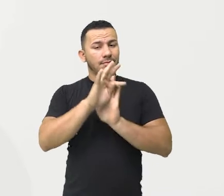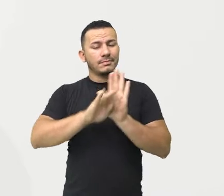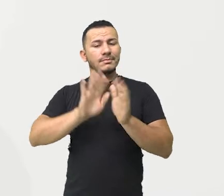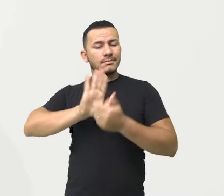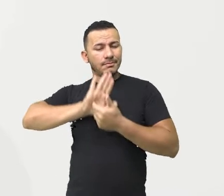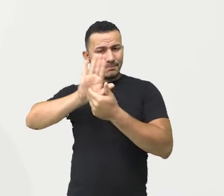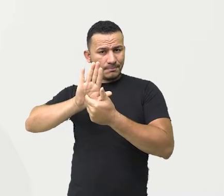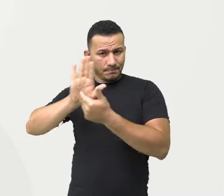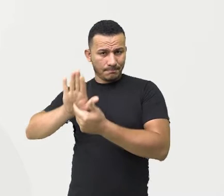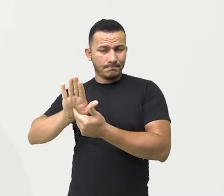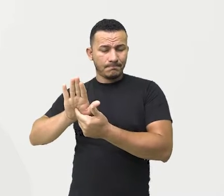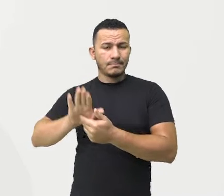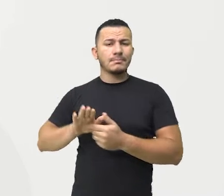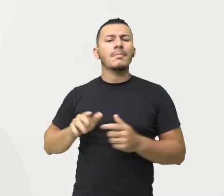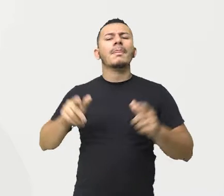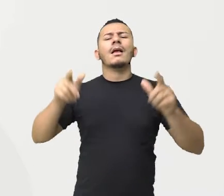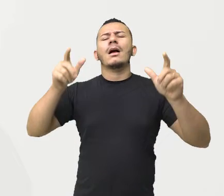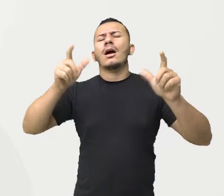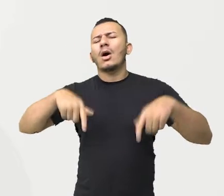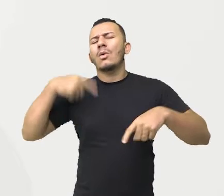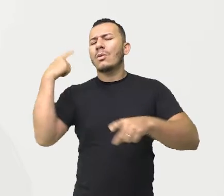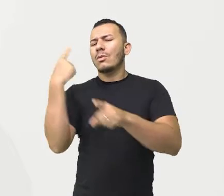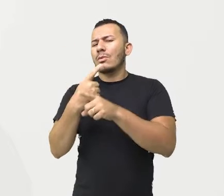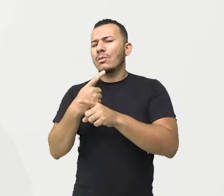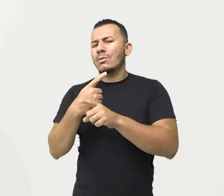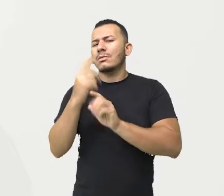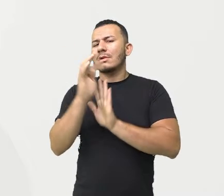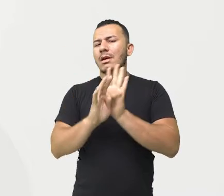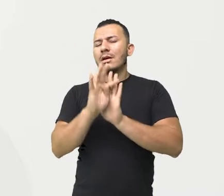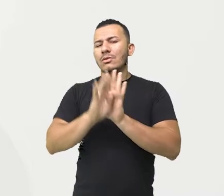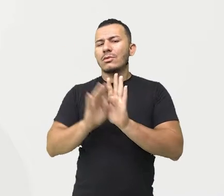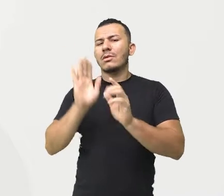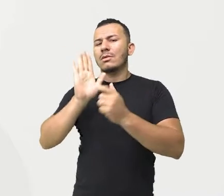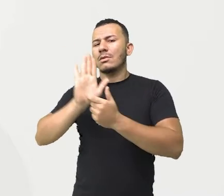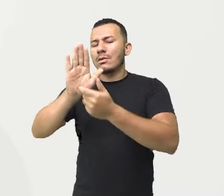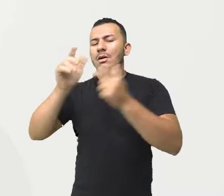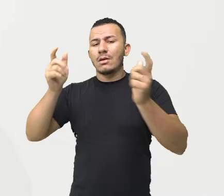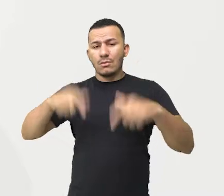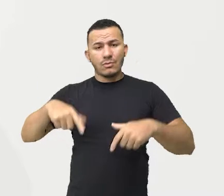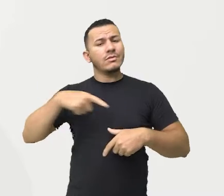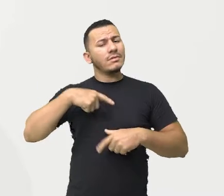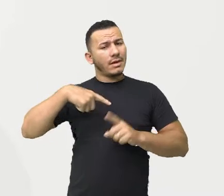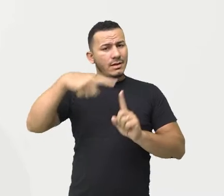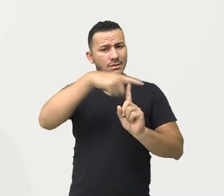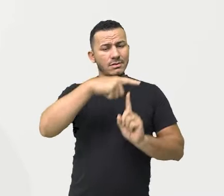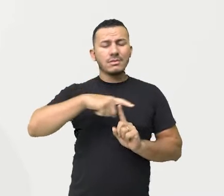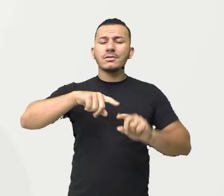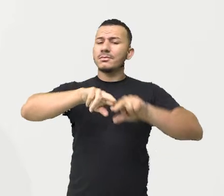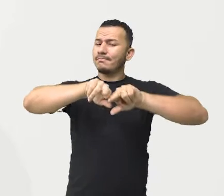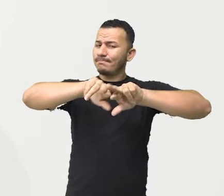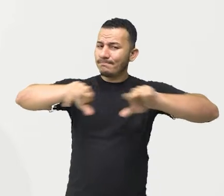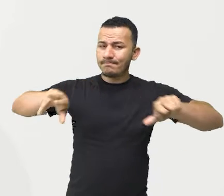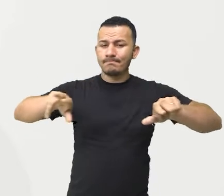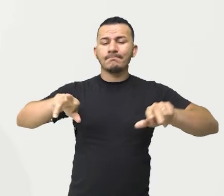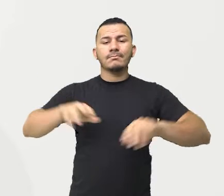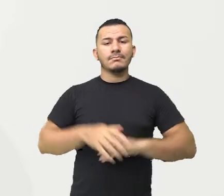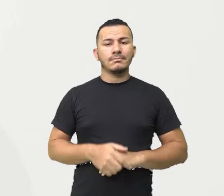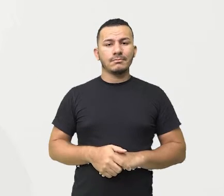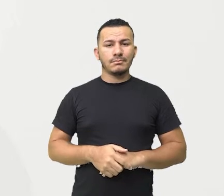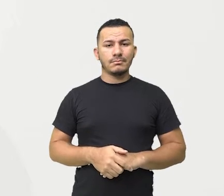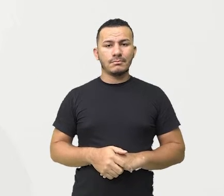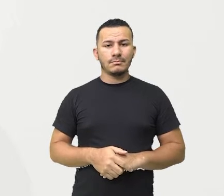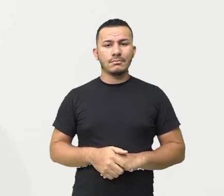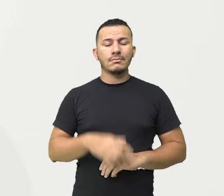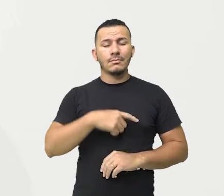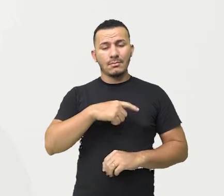expositivo. Nós encontramos esse texto expositivo em vários tipos também. Nós encontramos